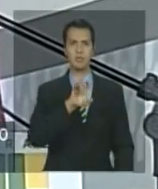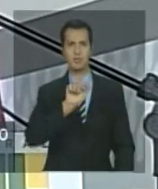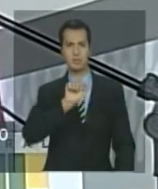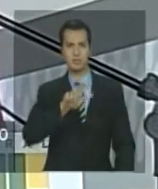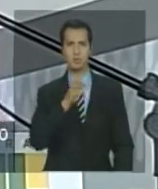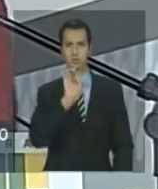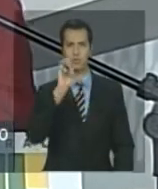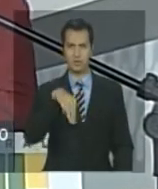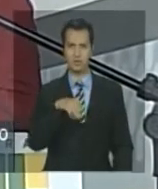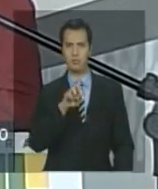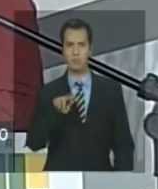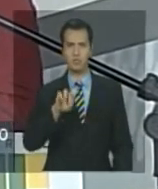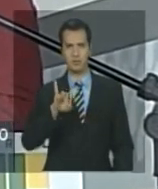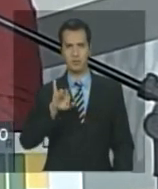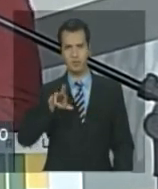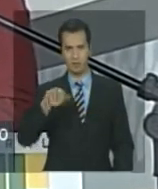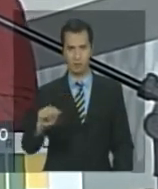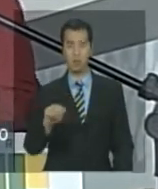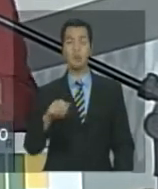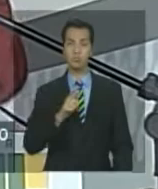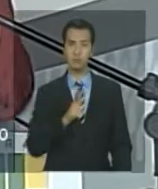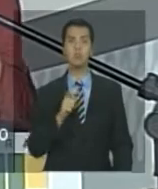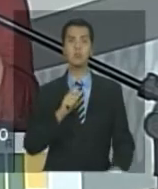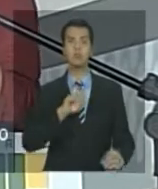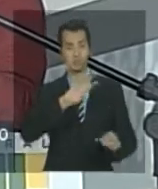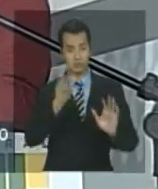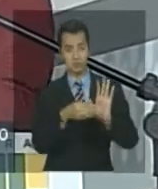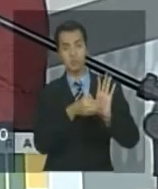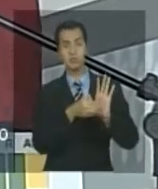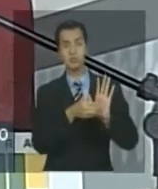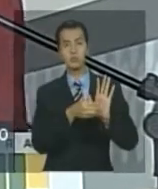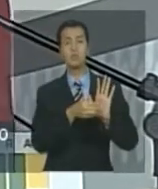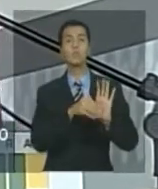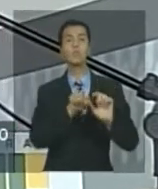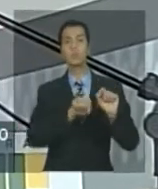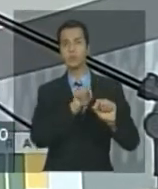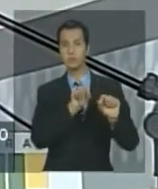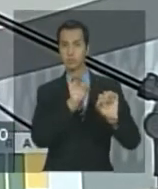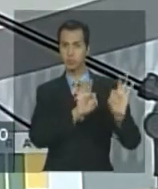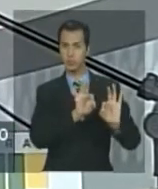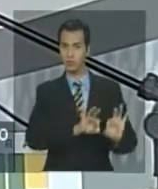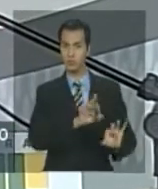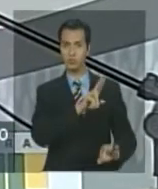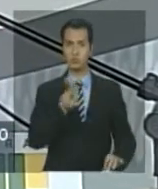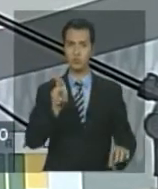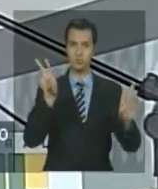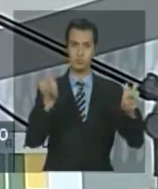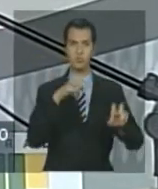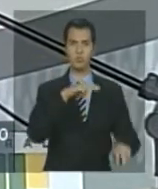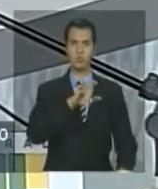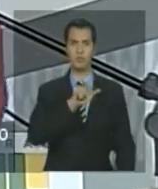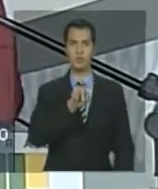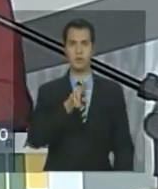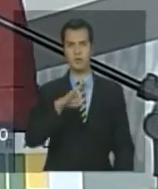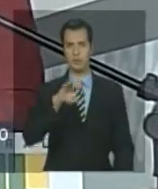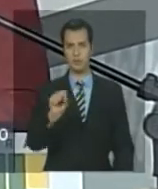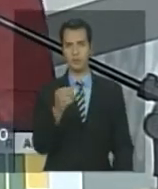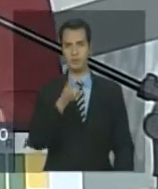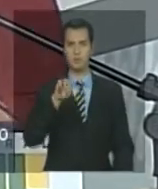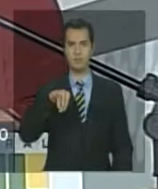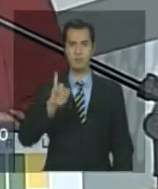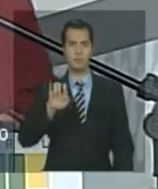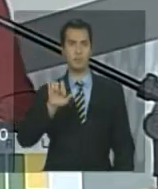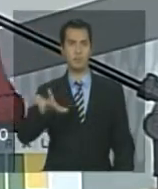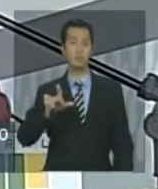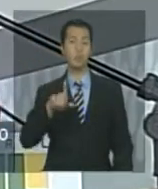a capacitação profissional das mulheres. É a nossa consciência que, se as mães melhorarem de vida, de